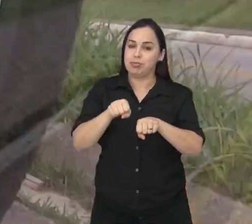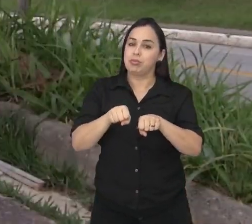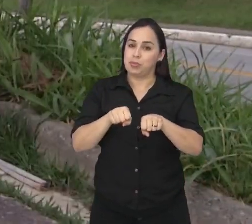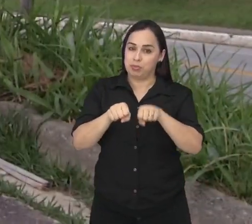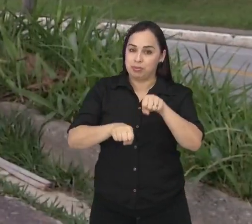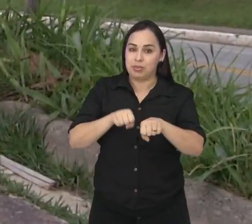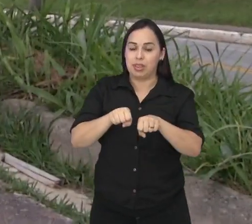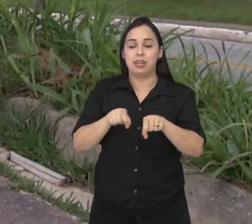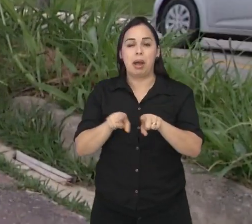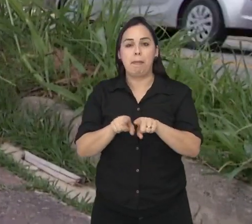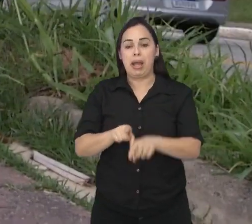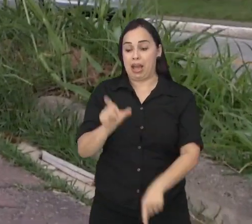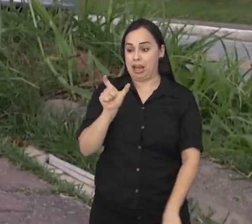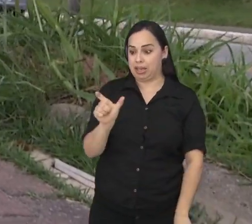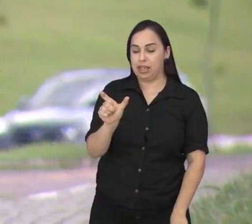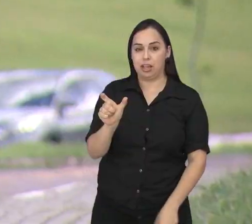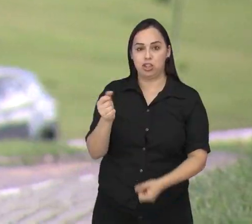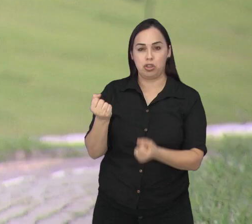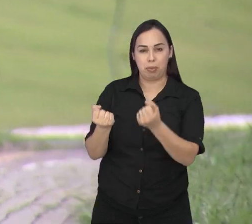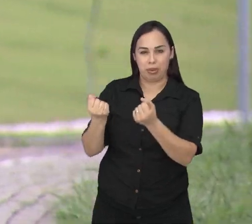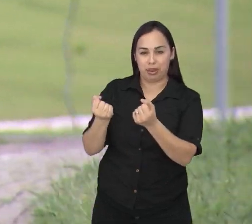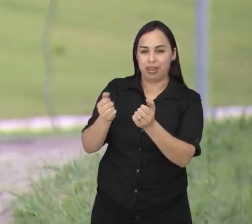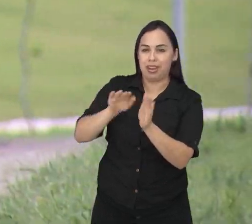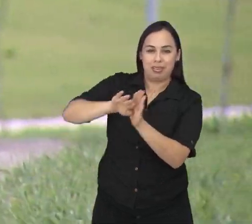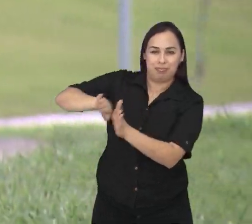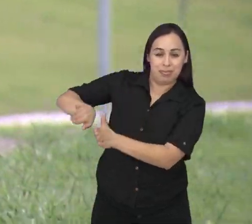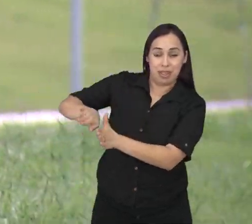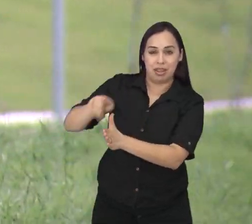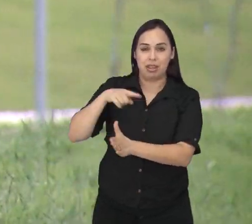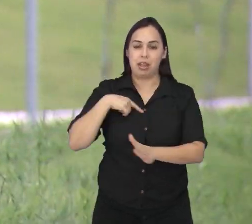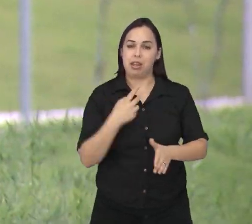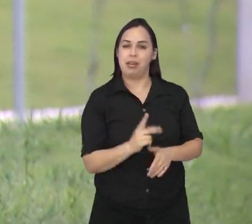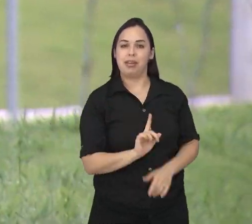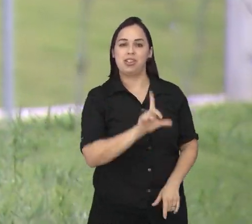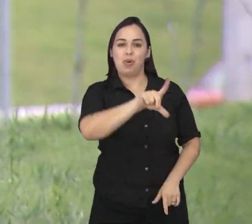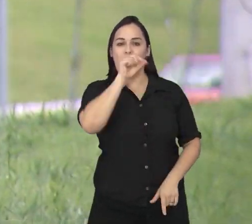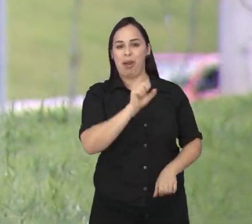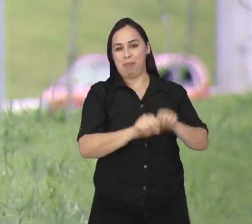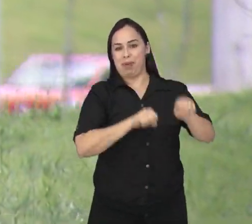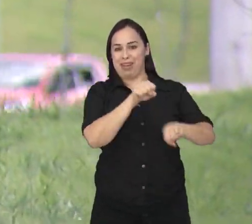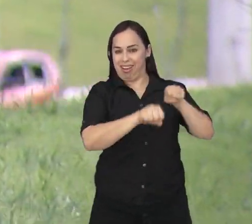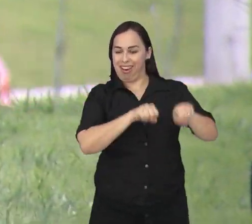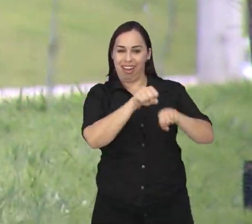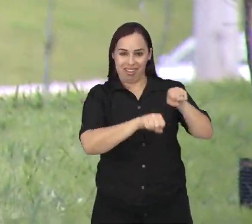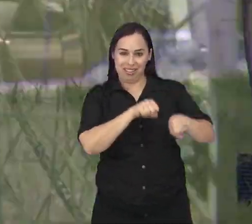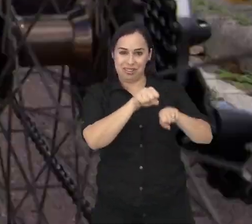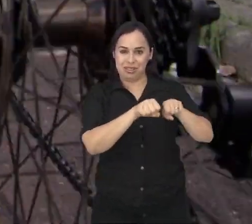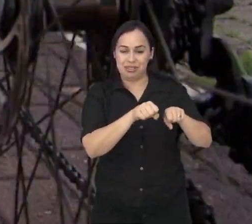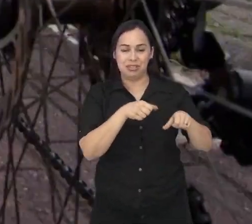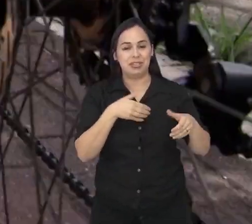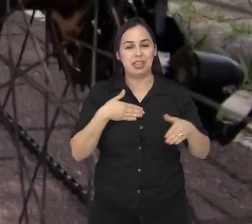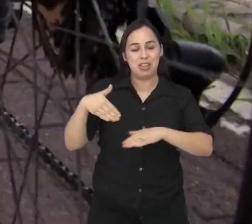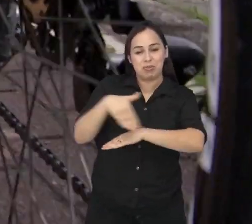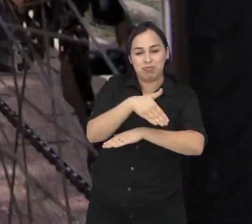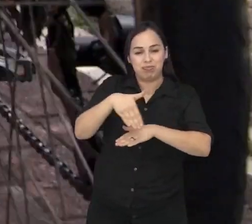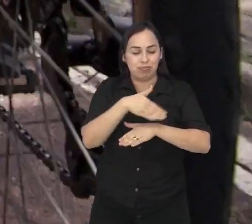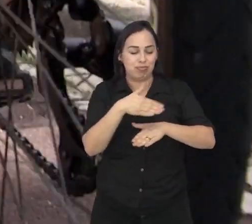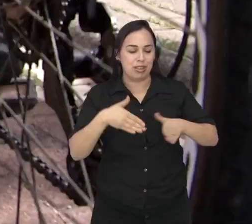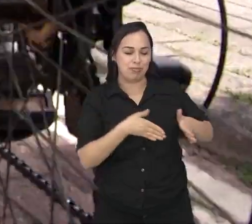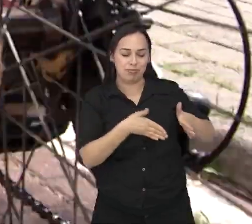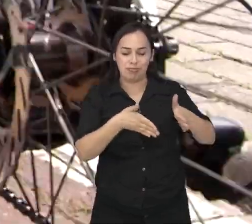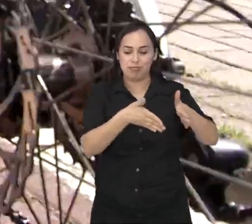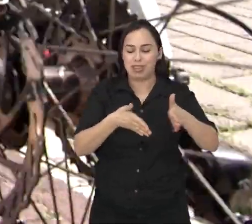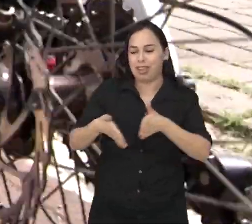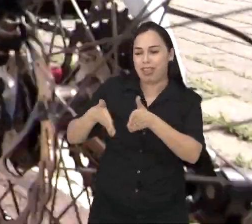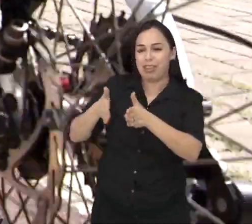locomoveu sobre duas rodas. Até mesmo a carteira de motorista ela deixou de canto e optou por pedalar, para cima e para baixo,